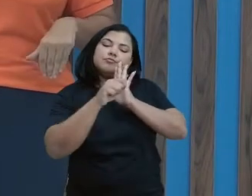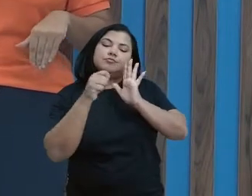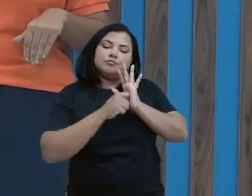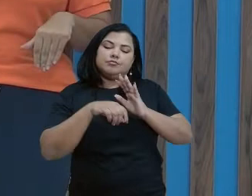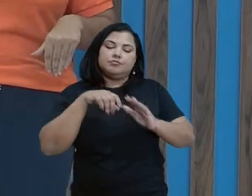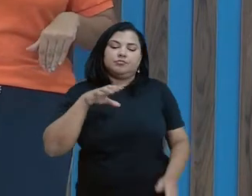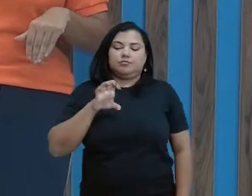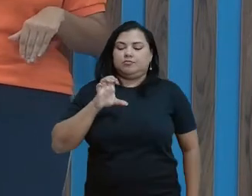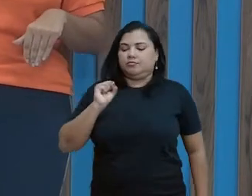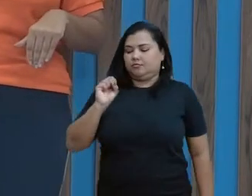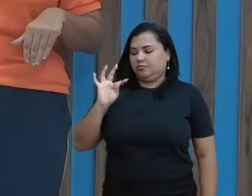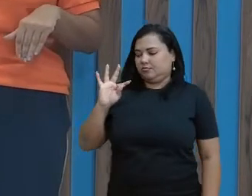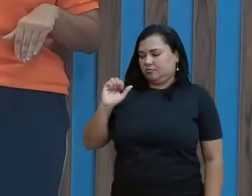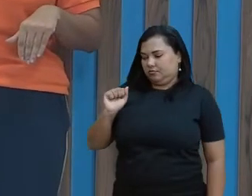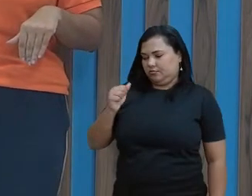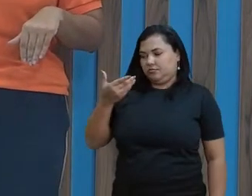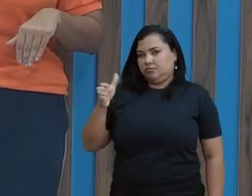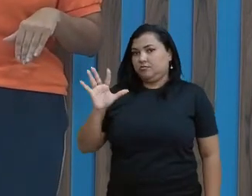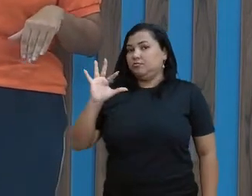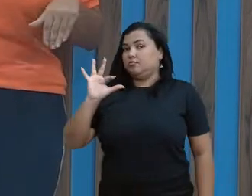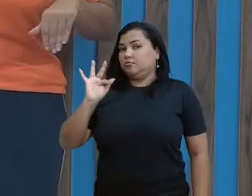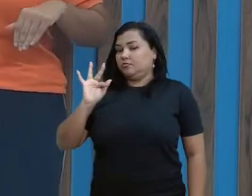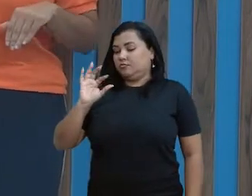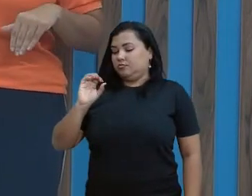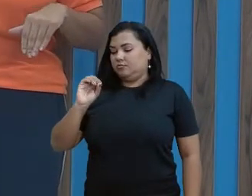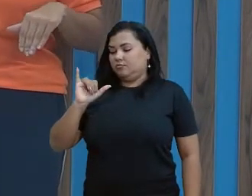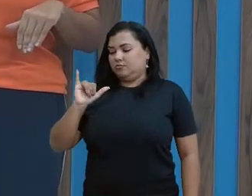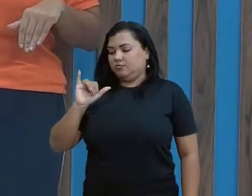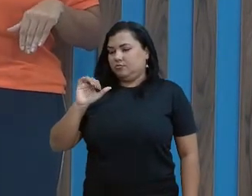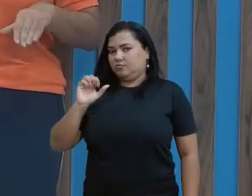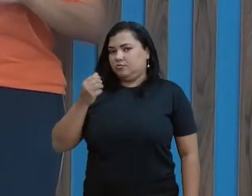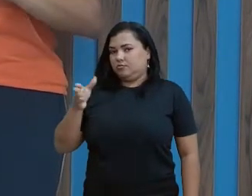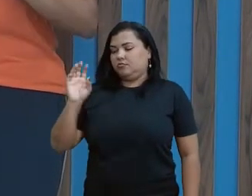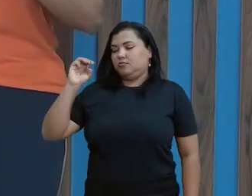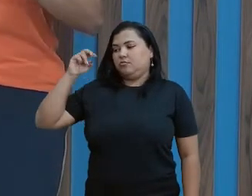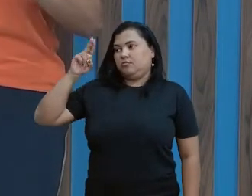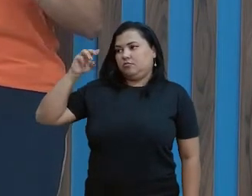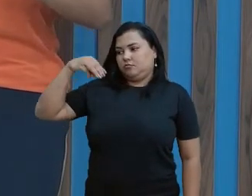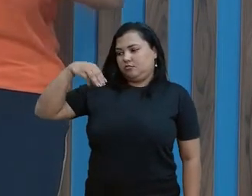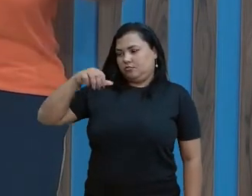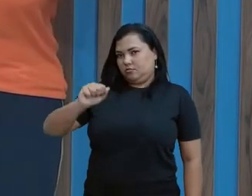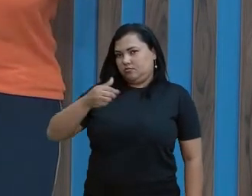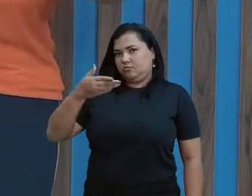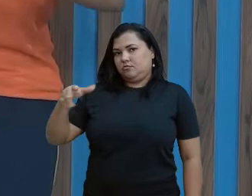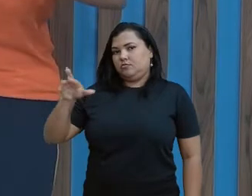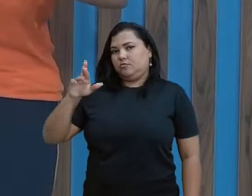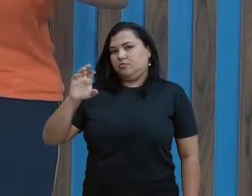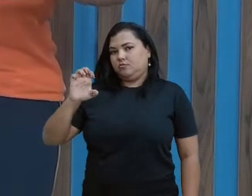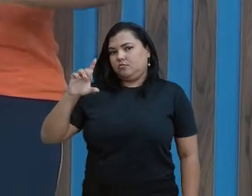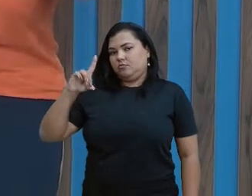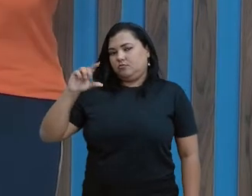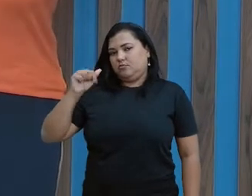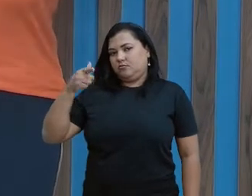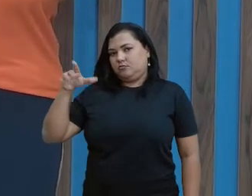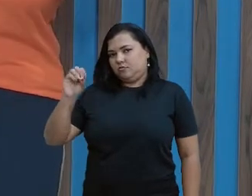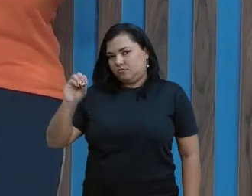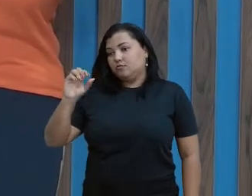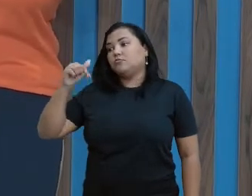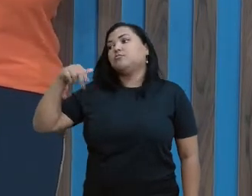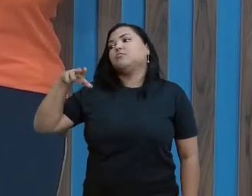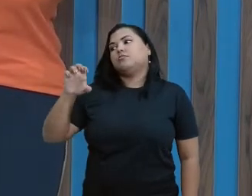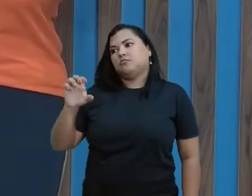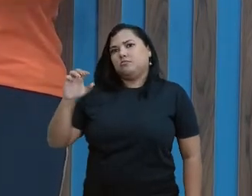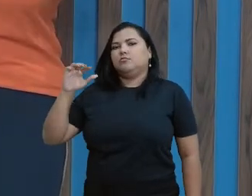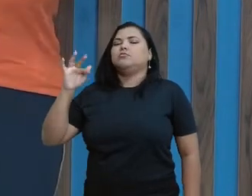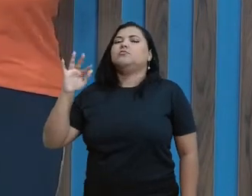esta foi uma redação que fez sucesso, eu troco essa segunda redação pelo que como é um pronome,